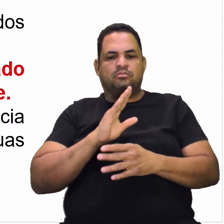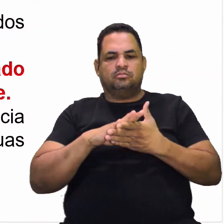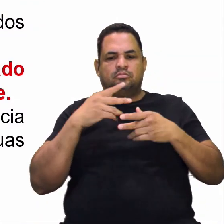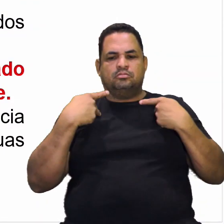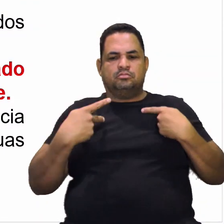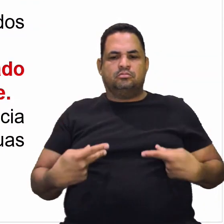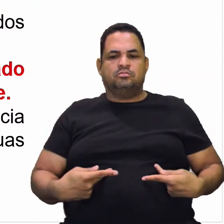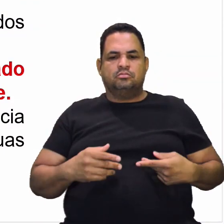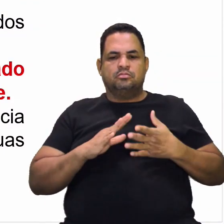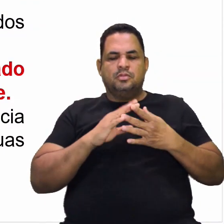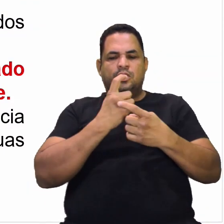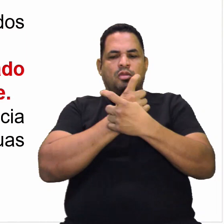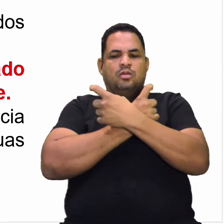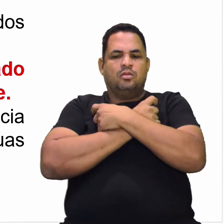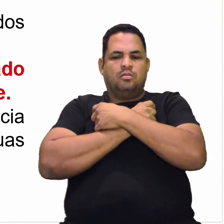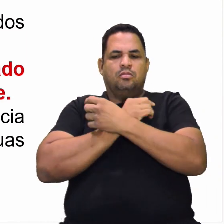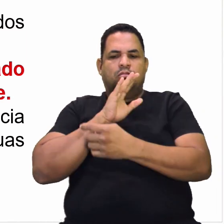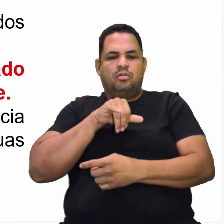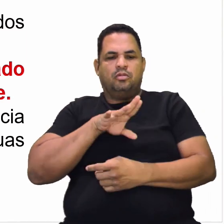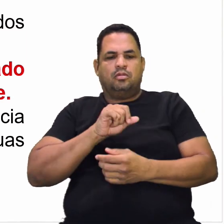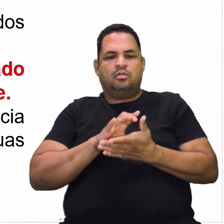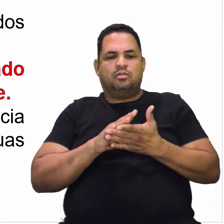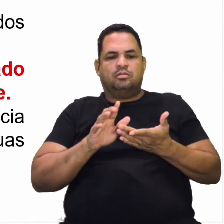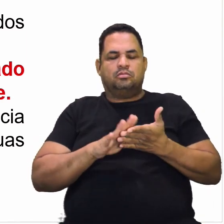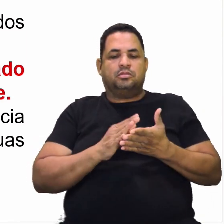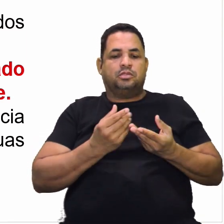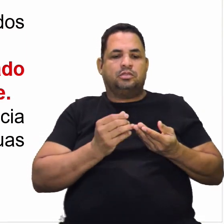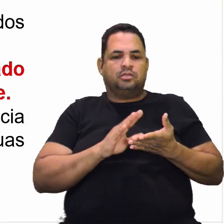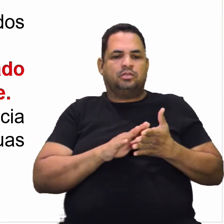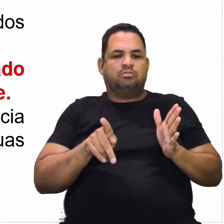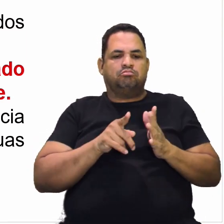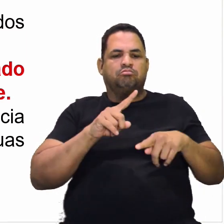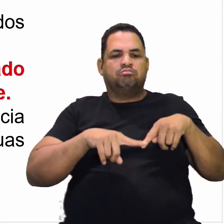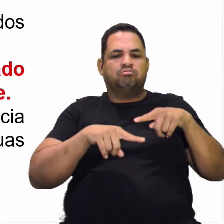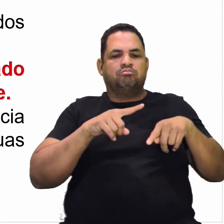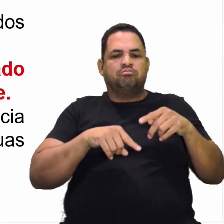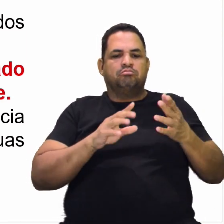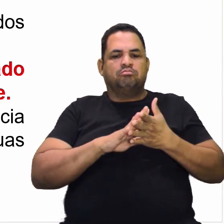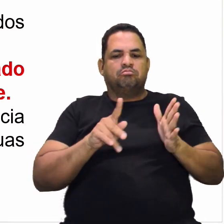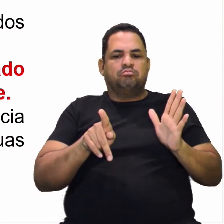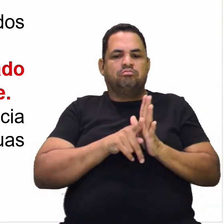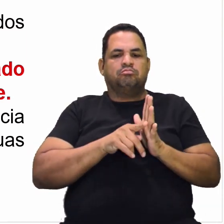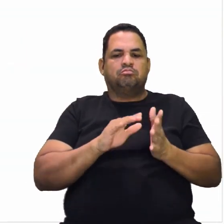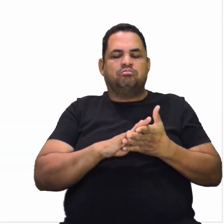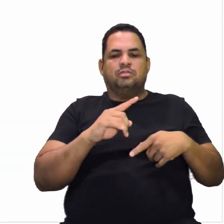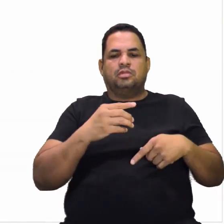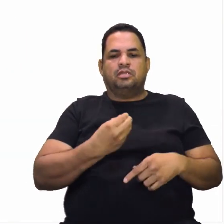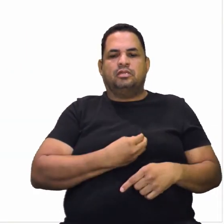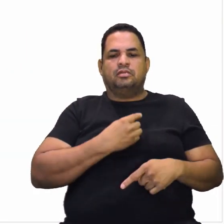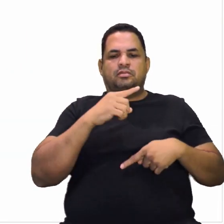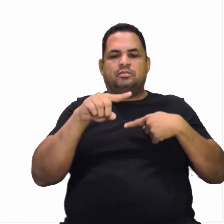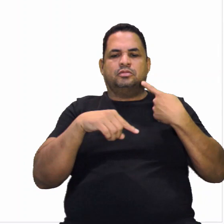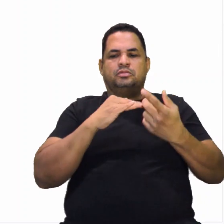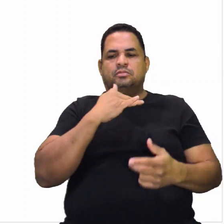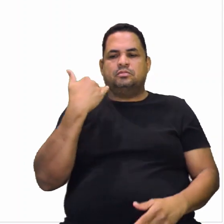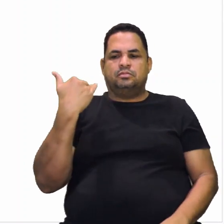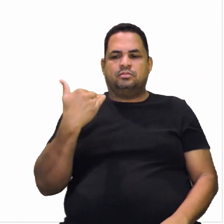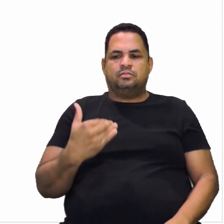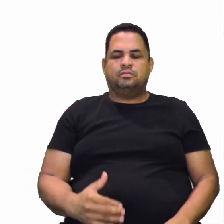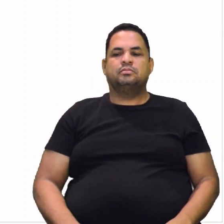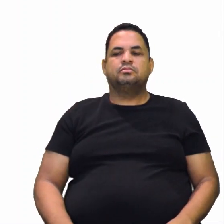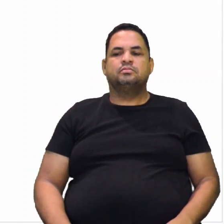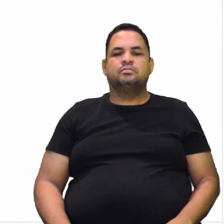corpo do faraó mumificado e seus pertences pessoais para a vida após a morte. Vamos para